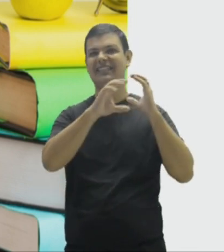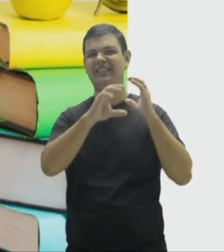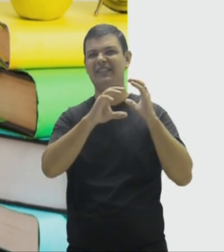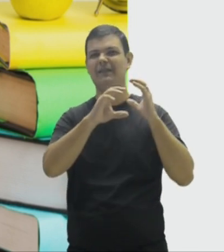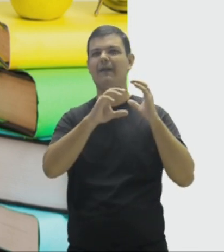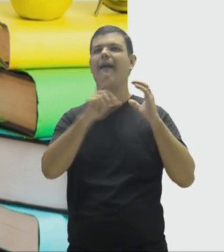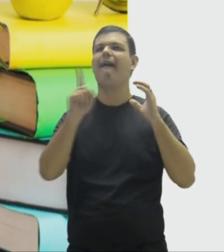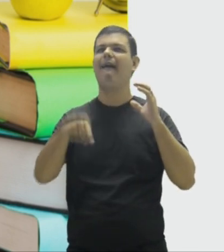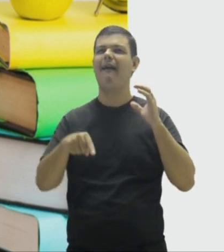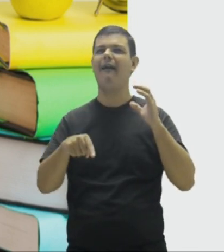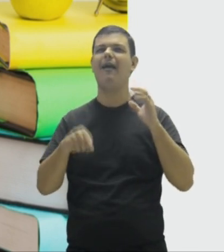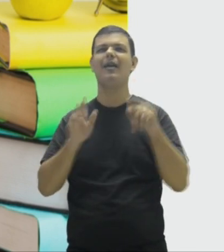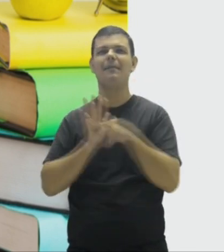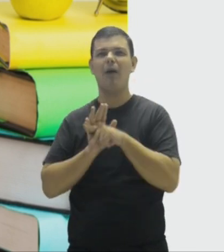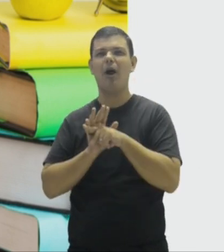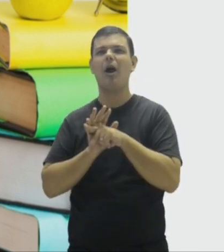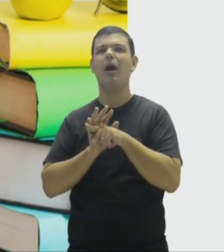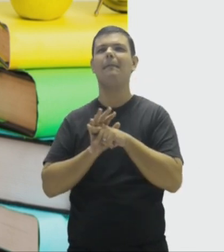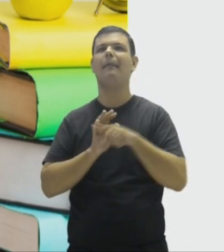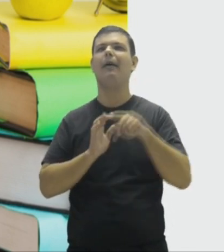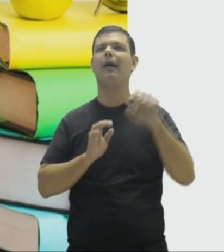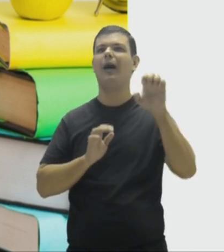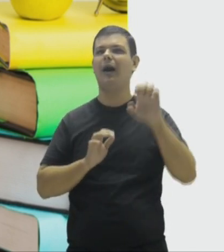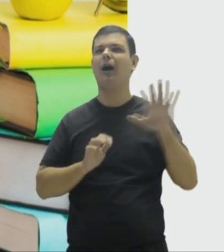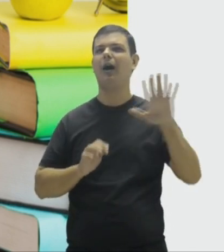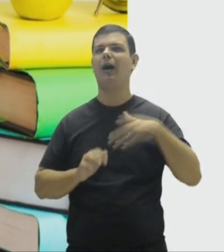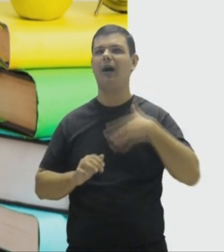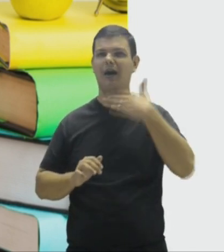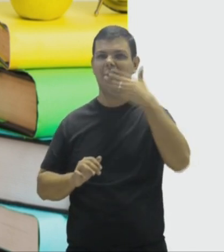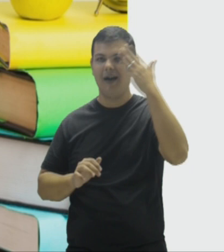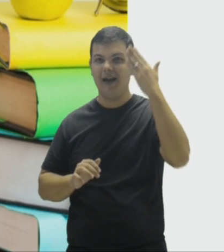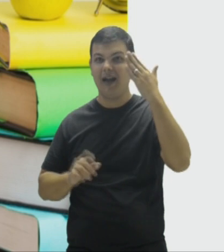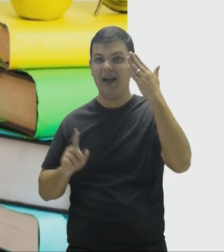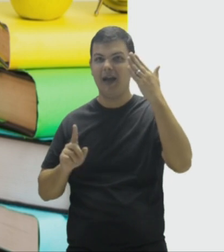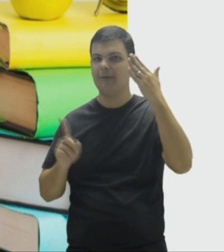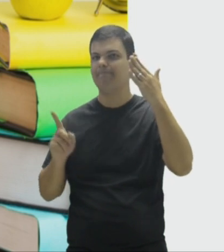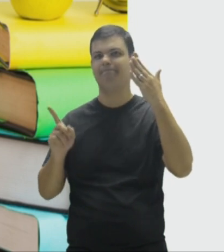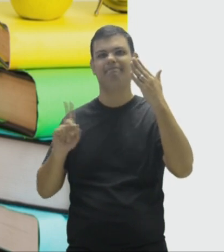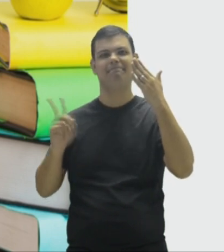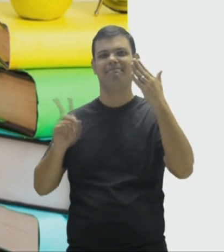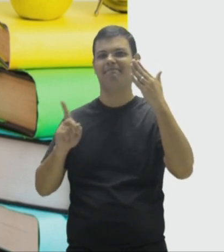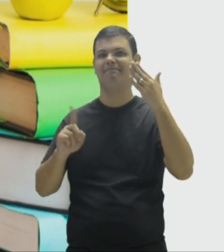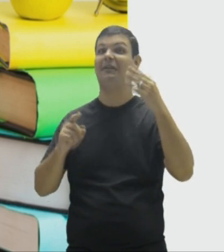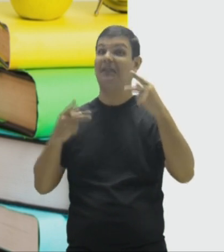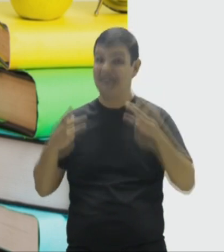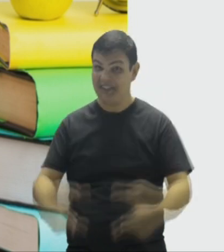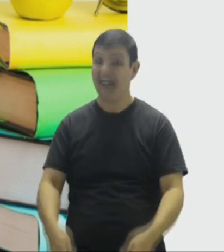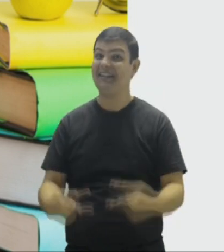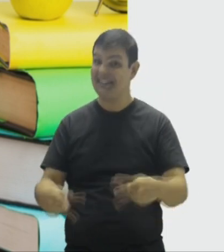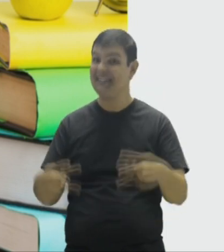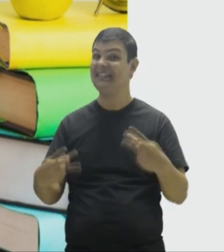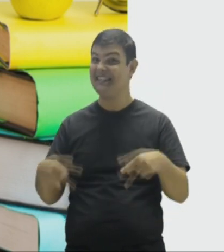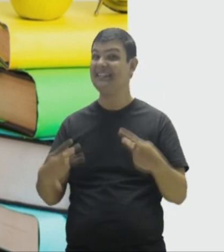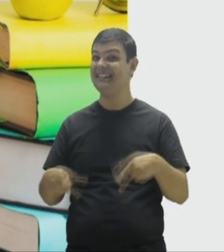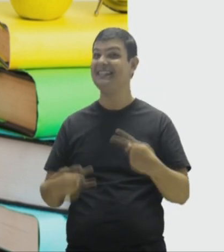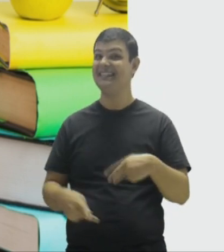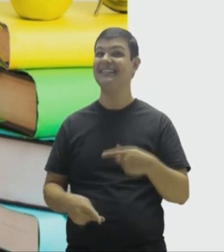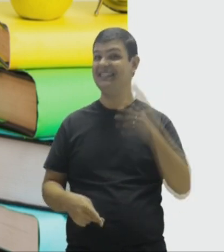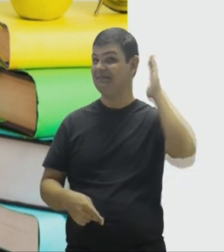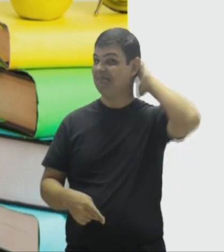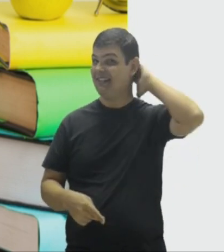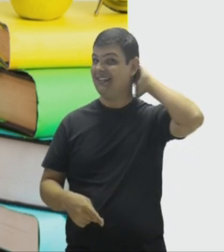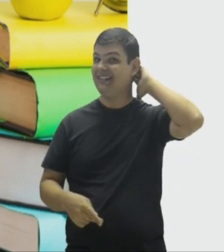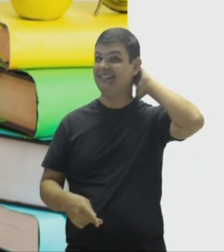é cristão, é lá do Oriente Médio. Pois não. Círio de Nazaré é nascida onde aqui? Da origem aqui no